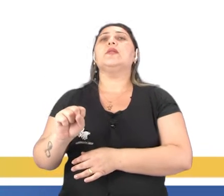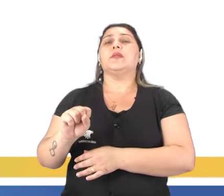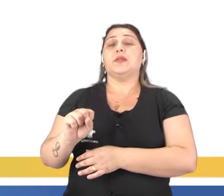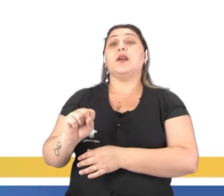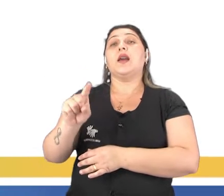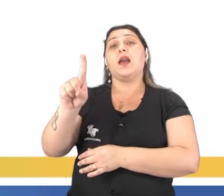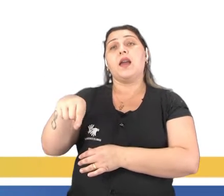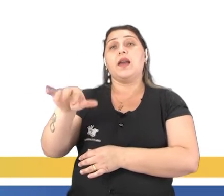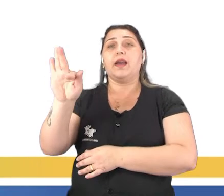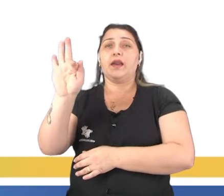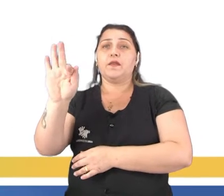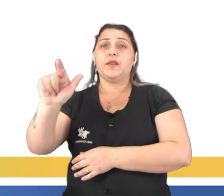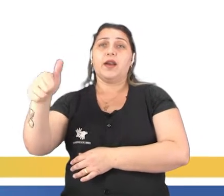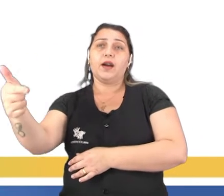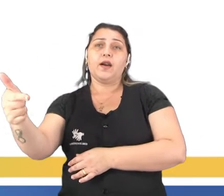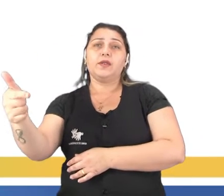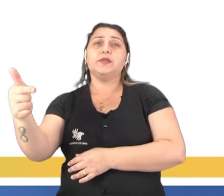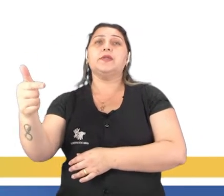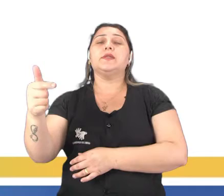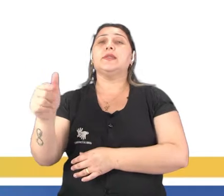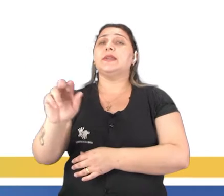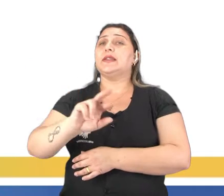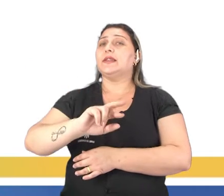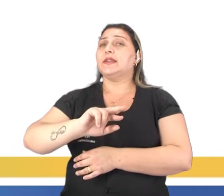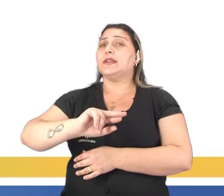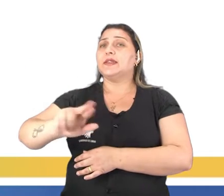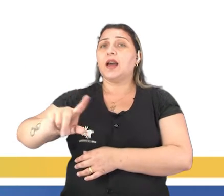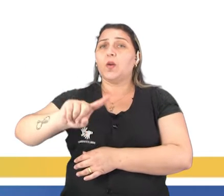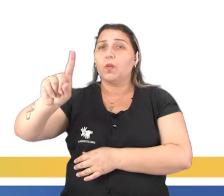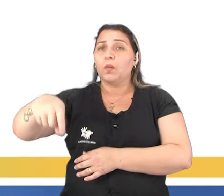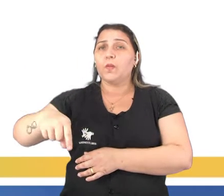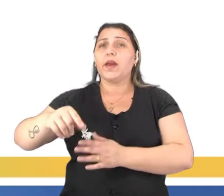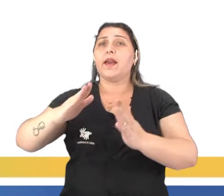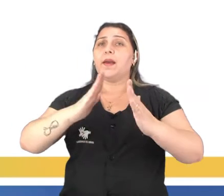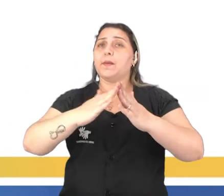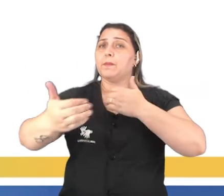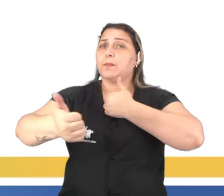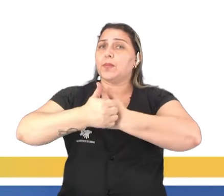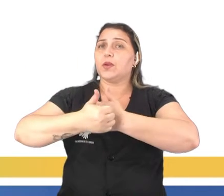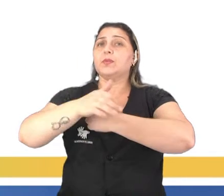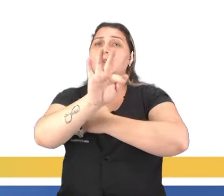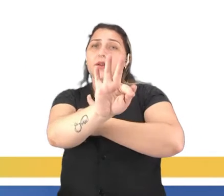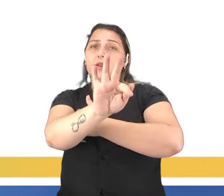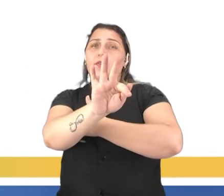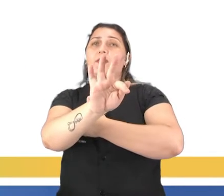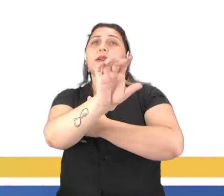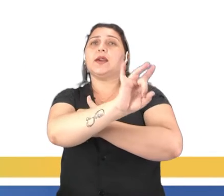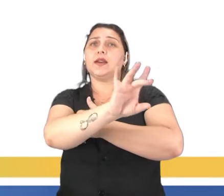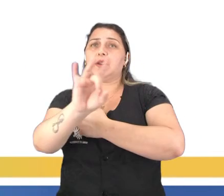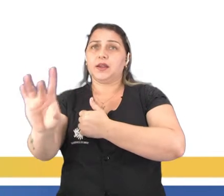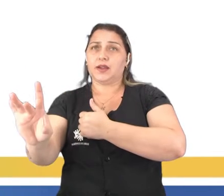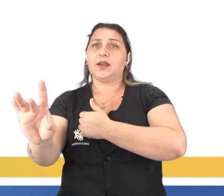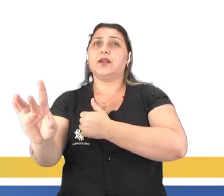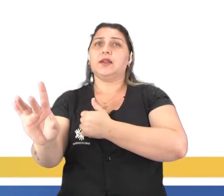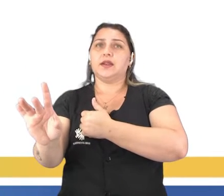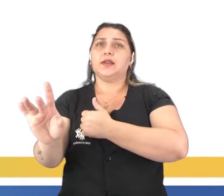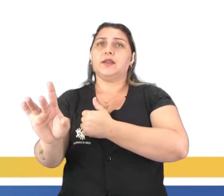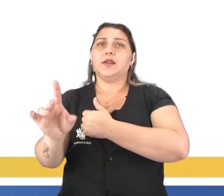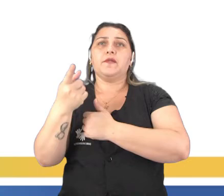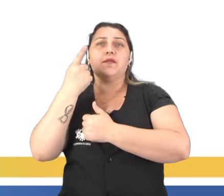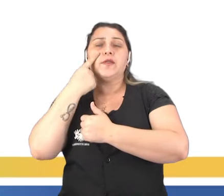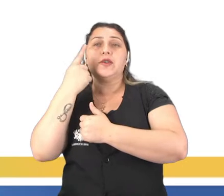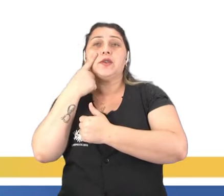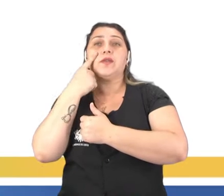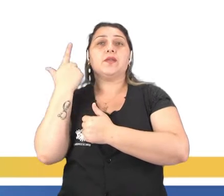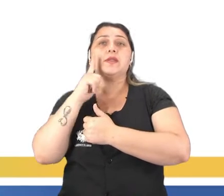extremidades era F e a outra um vértice não consecutivo a F, certo? Então, para cada um desses segmentos aí, olha, observe